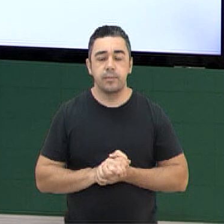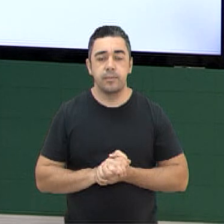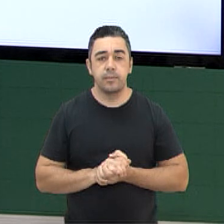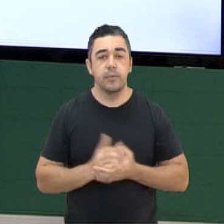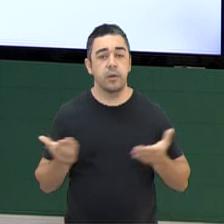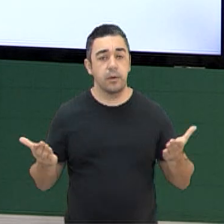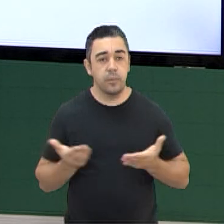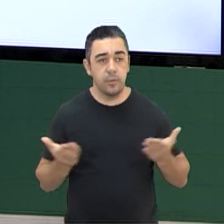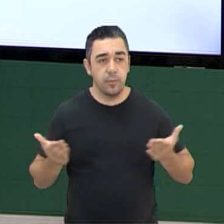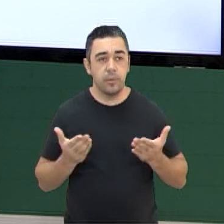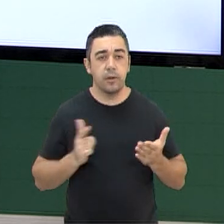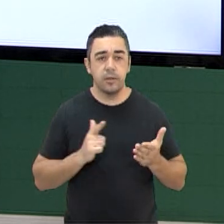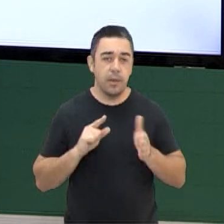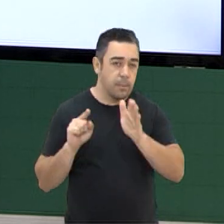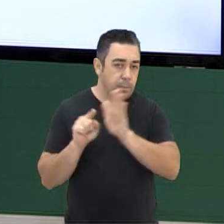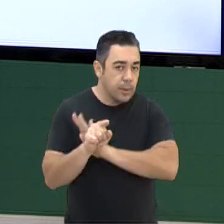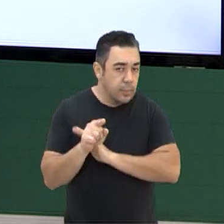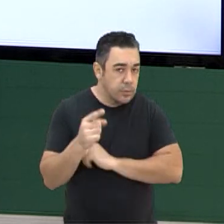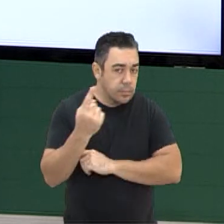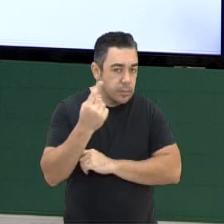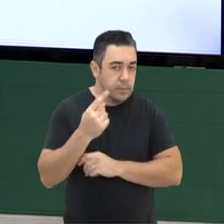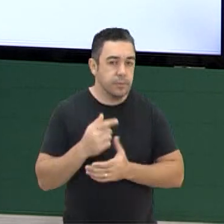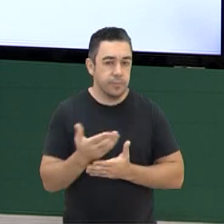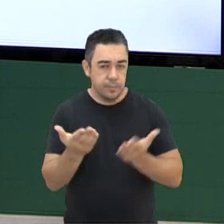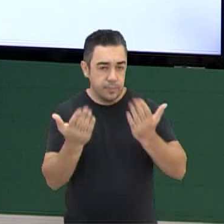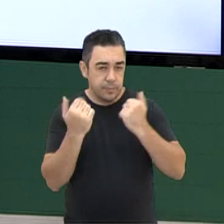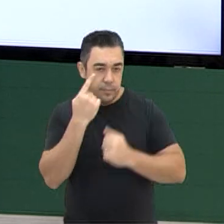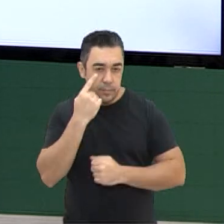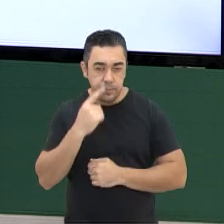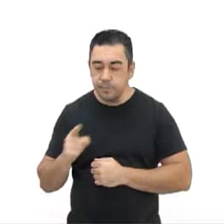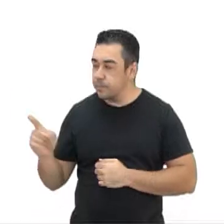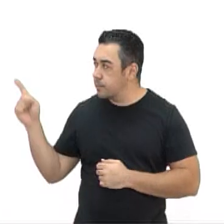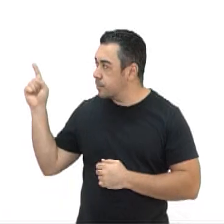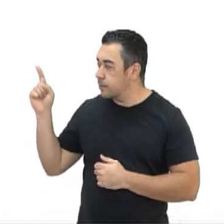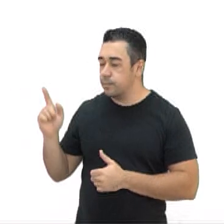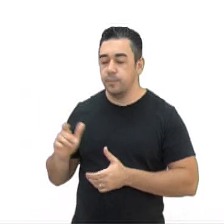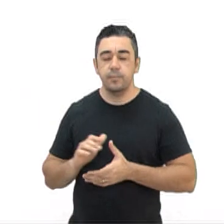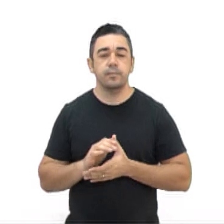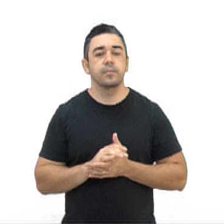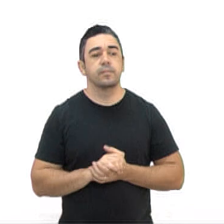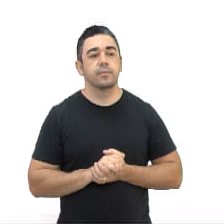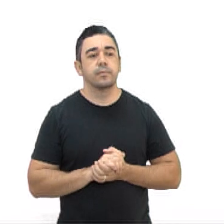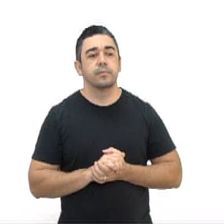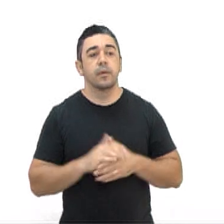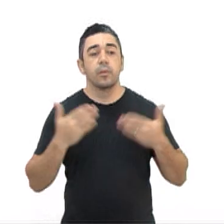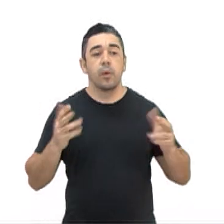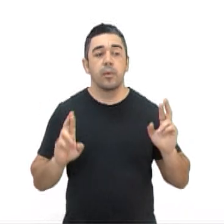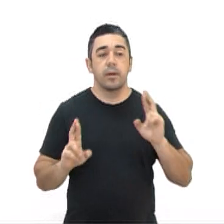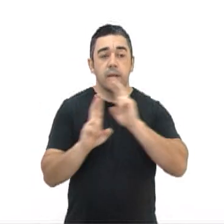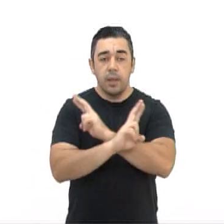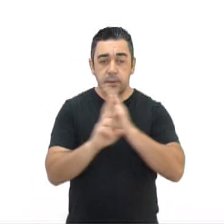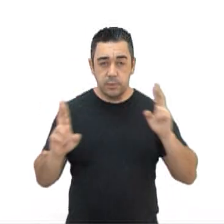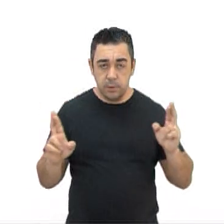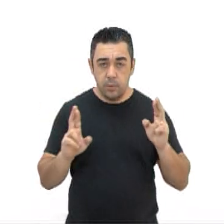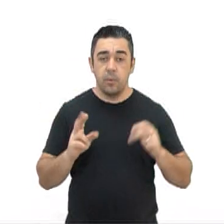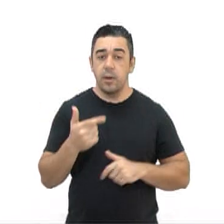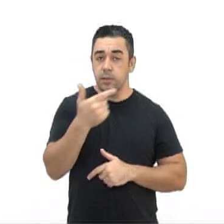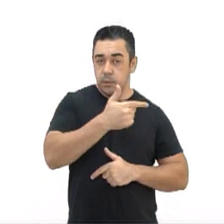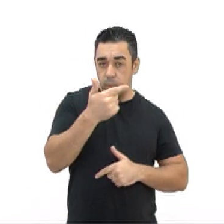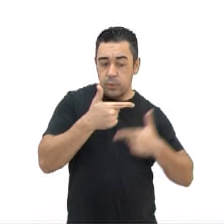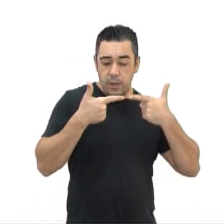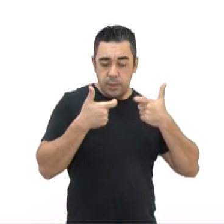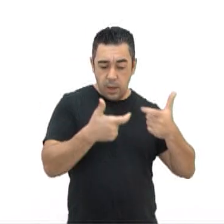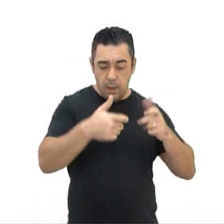Chegamos então ao nosso primeiro quiz. Me acompanhe no slide. Qual é a relação entre a Segunda